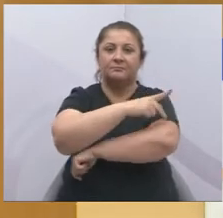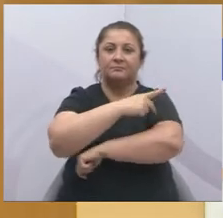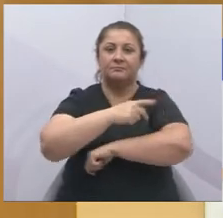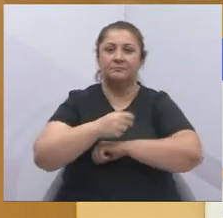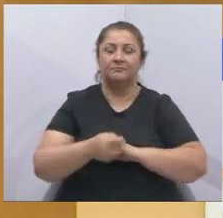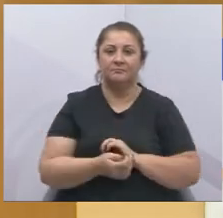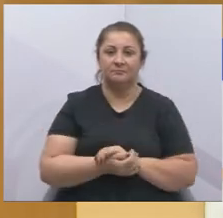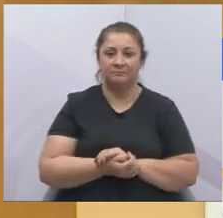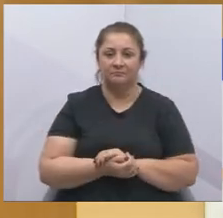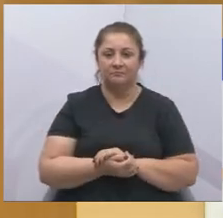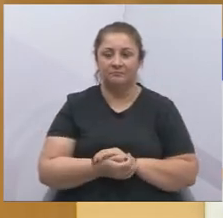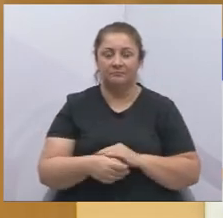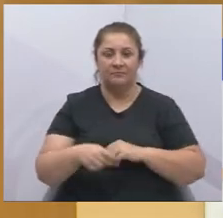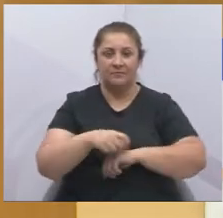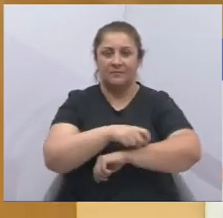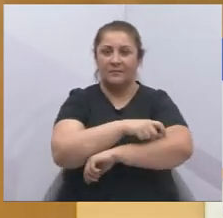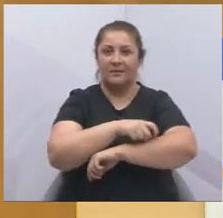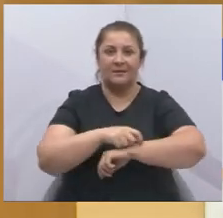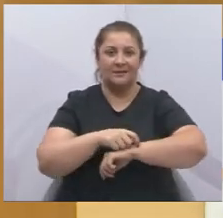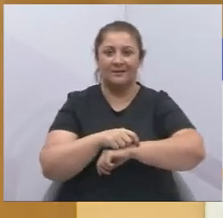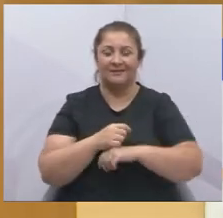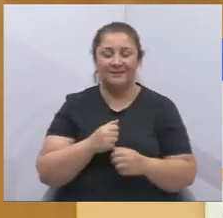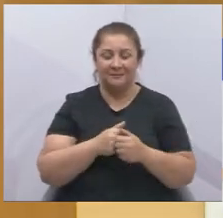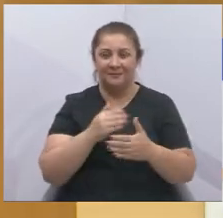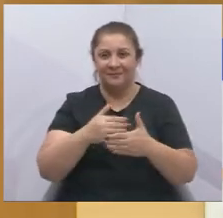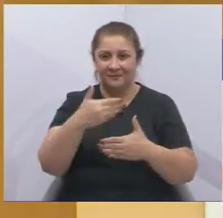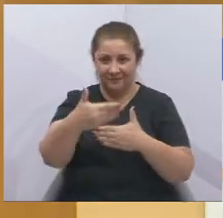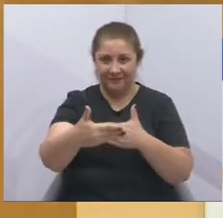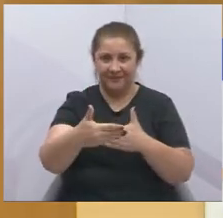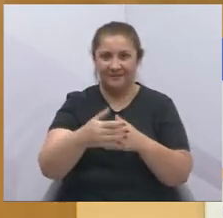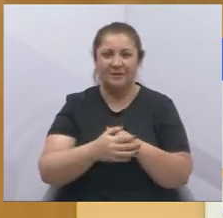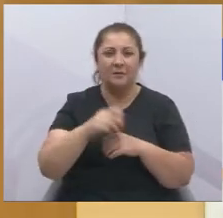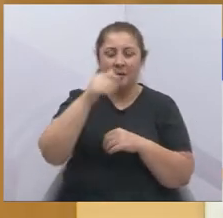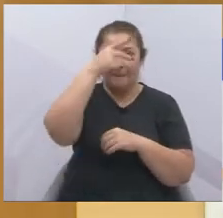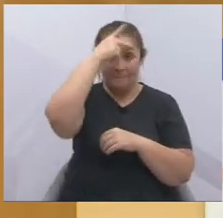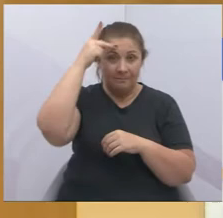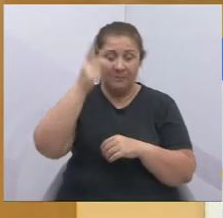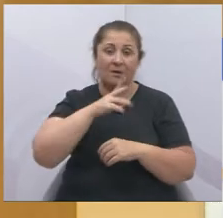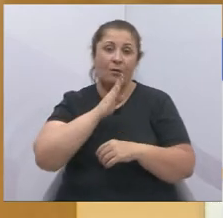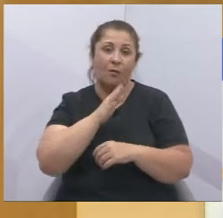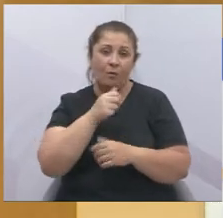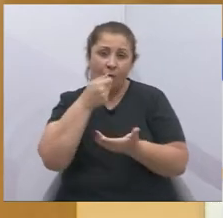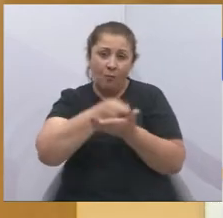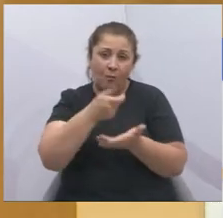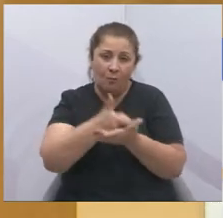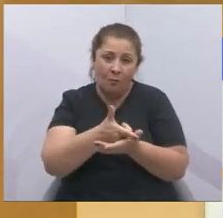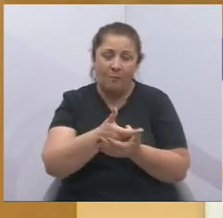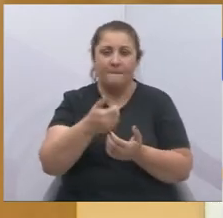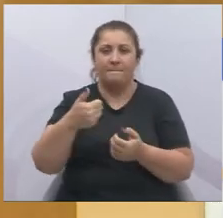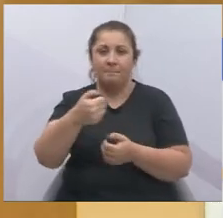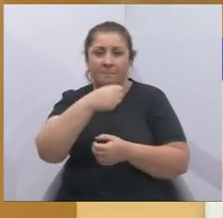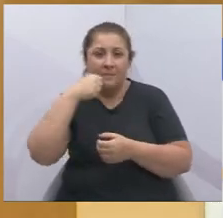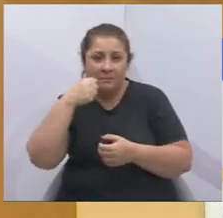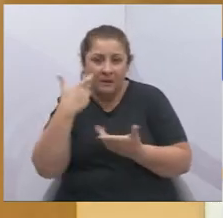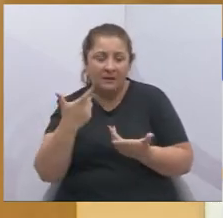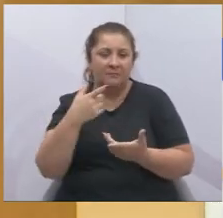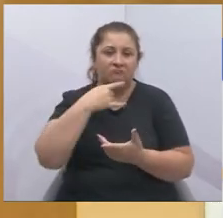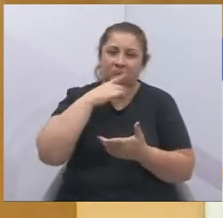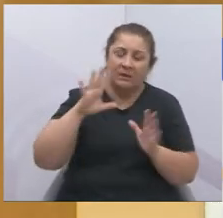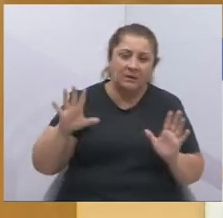e calçados localizados até 100 metros do estabelecimento, adotando obrigatoriamente as seguintes